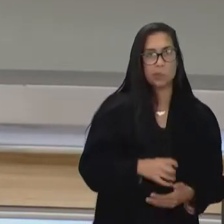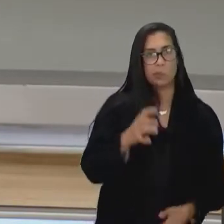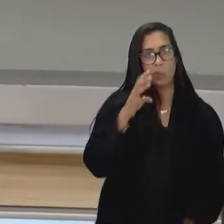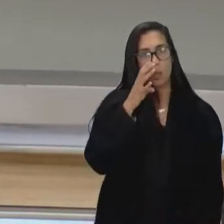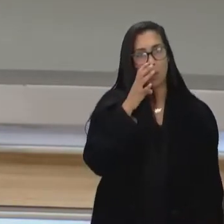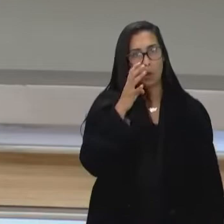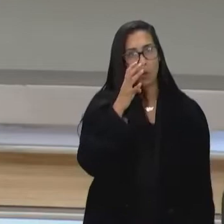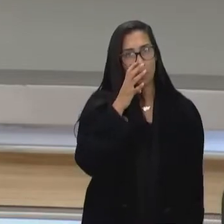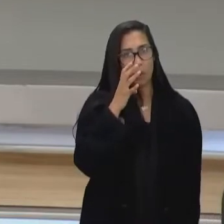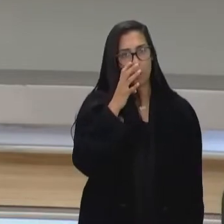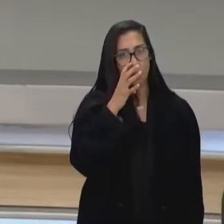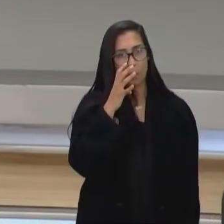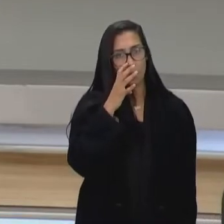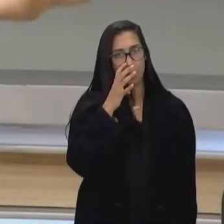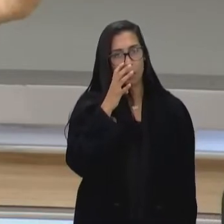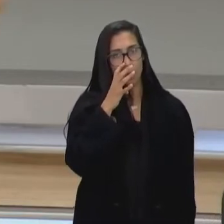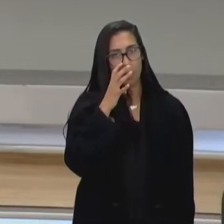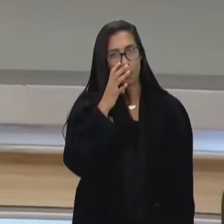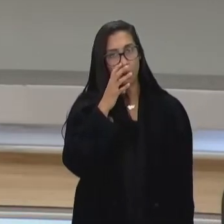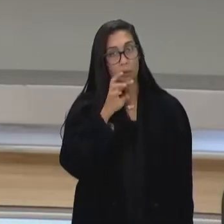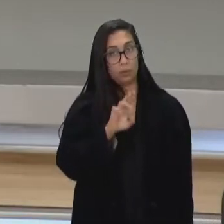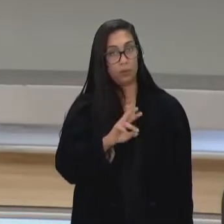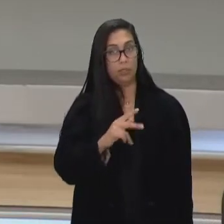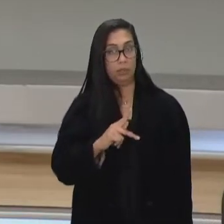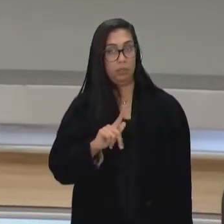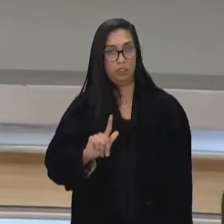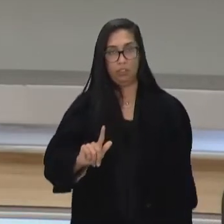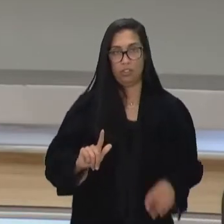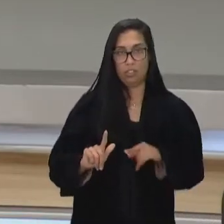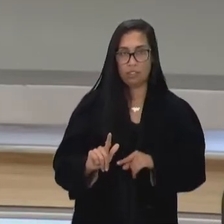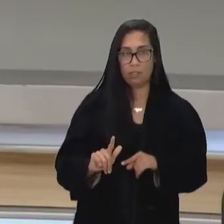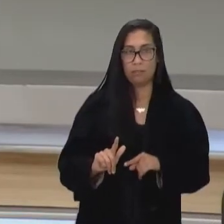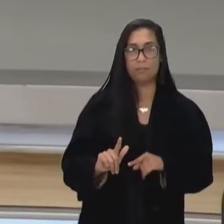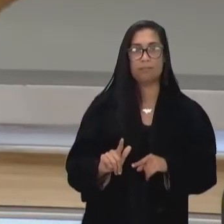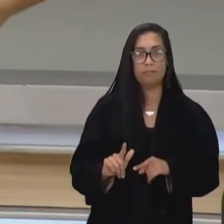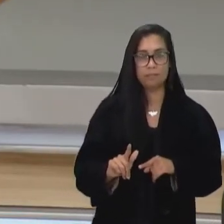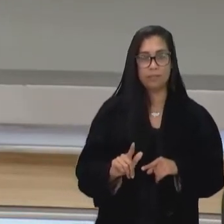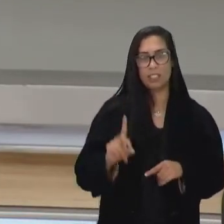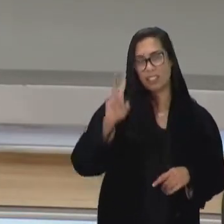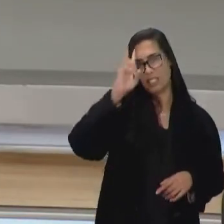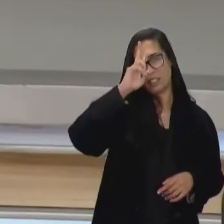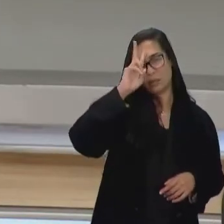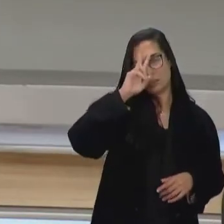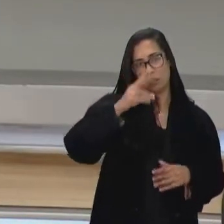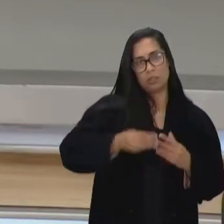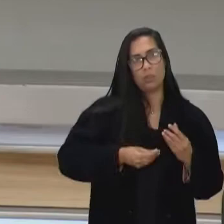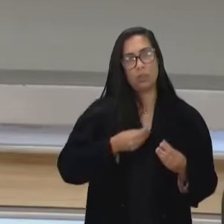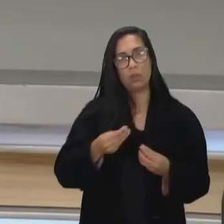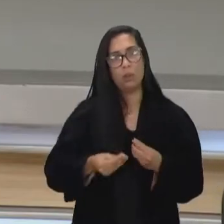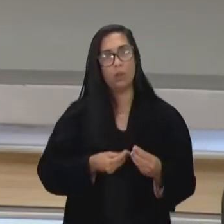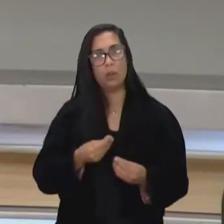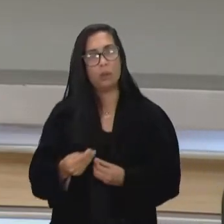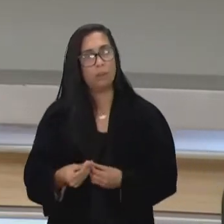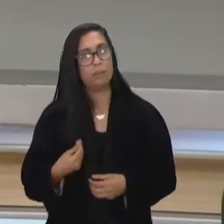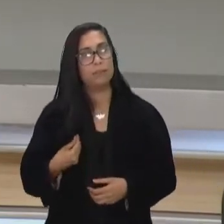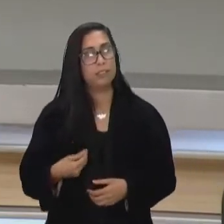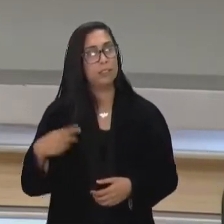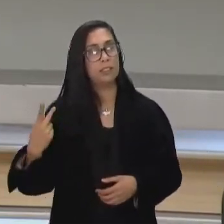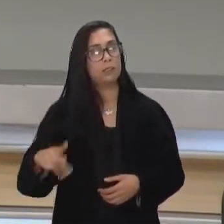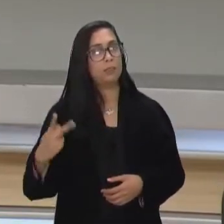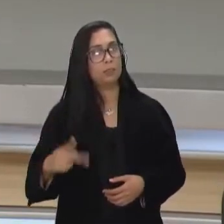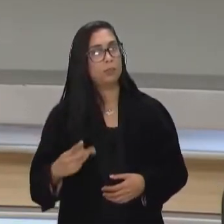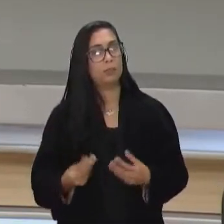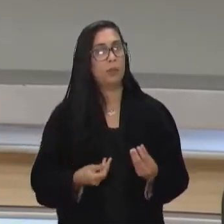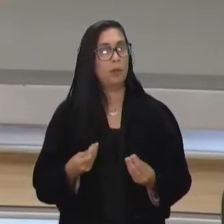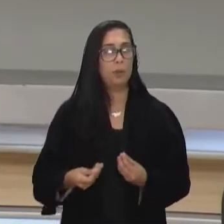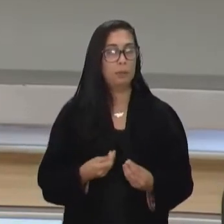impressionantes no RPG, que lembranças vocês vão levar para a vida de